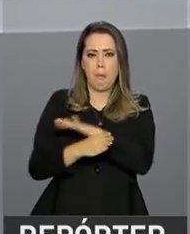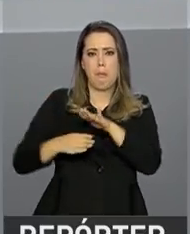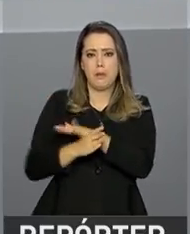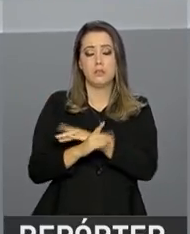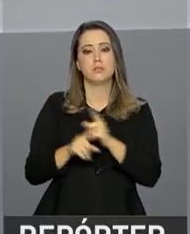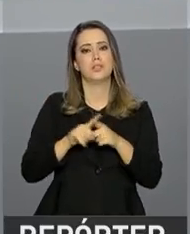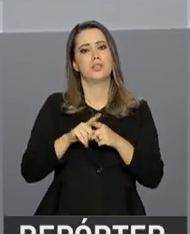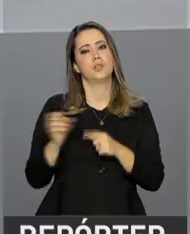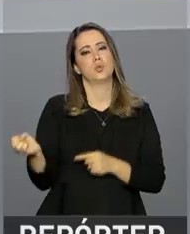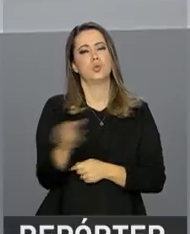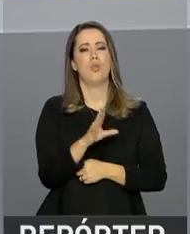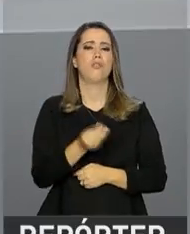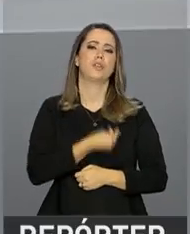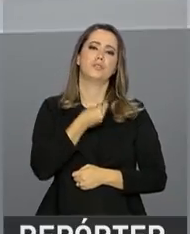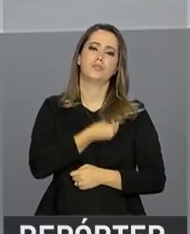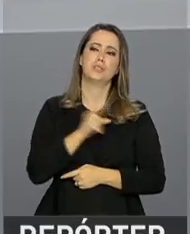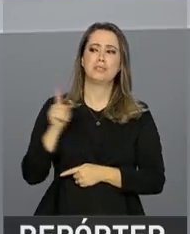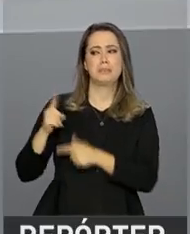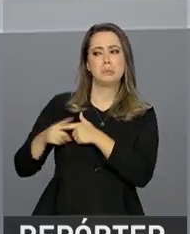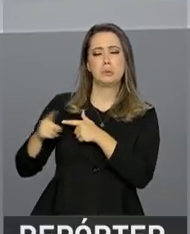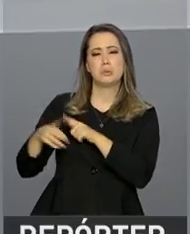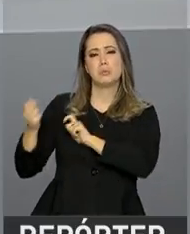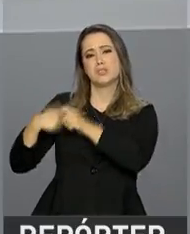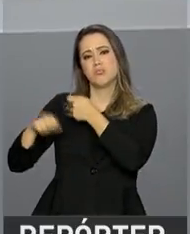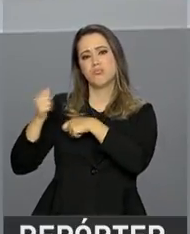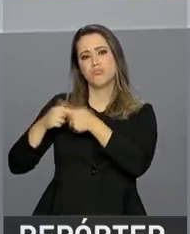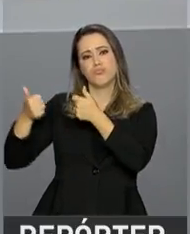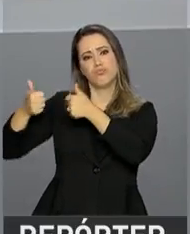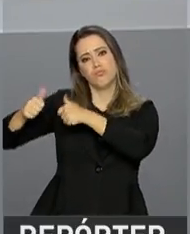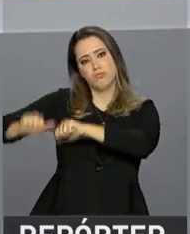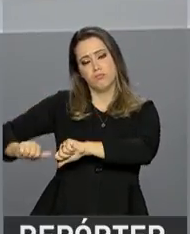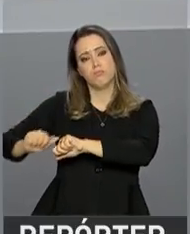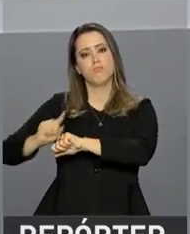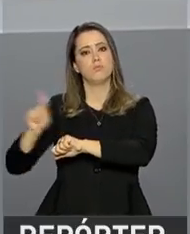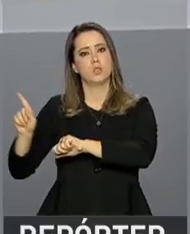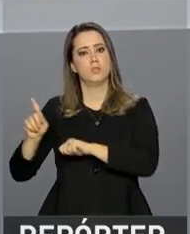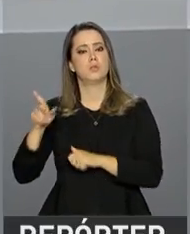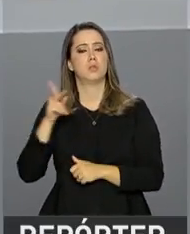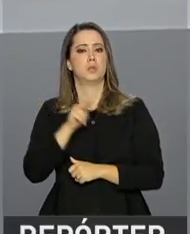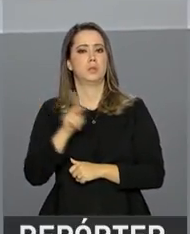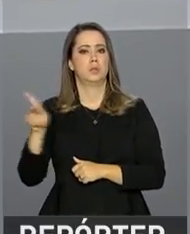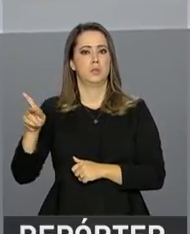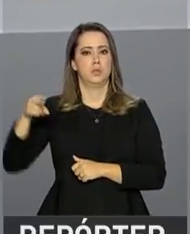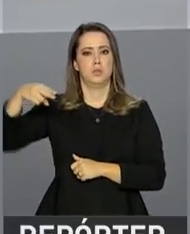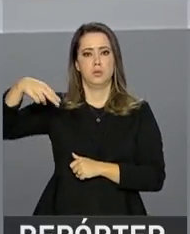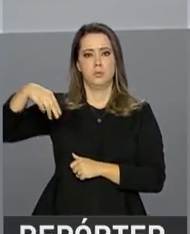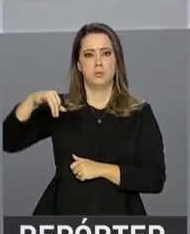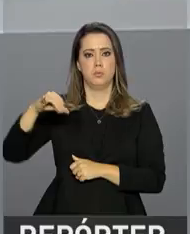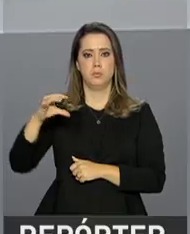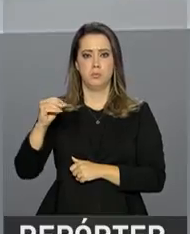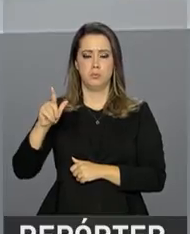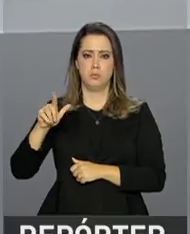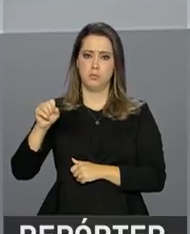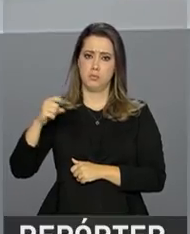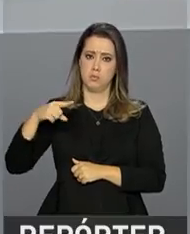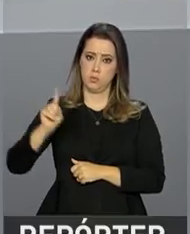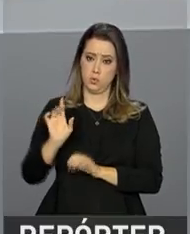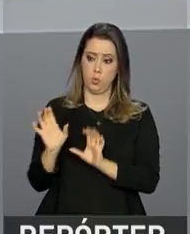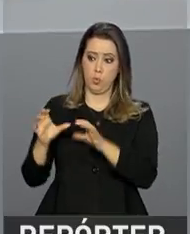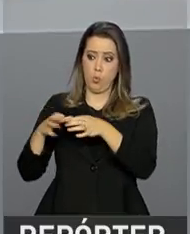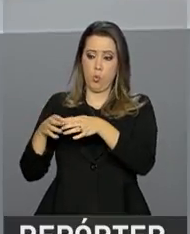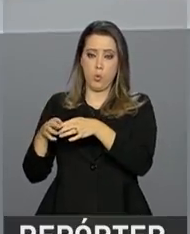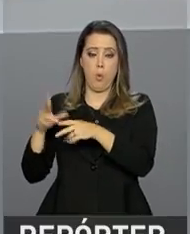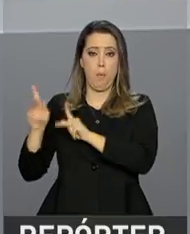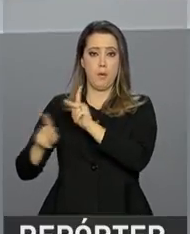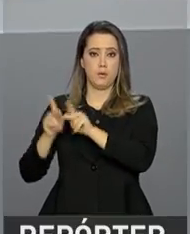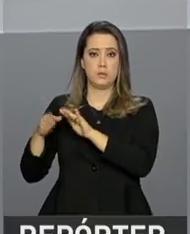vida longe da estabilidade política e econômica gerada pelo governo do presidente nicolás maduro a maior parte deles chega ao